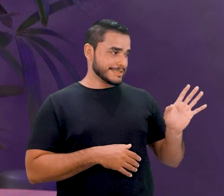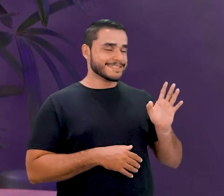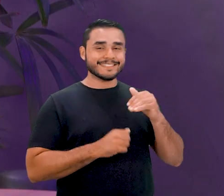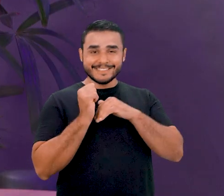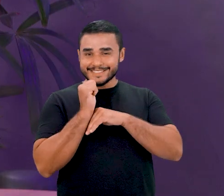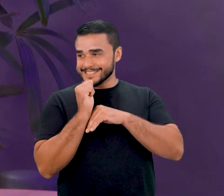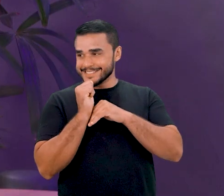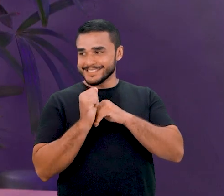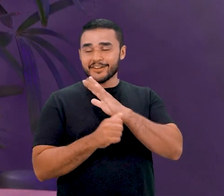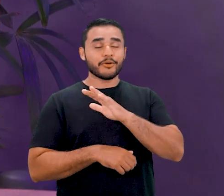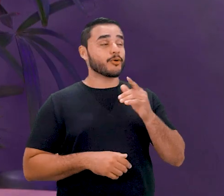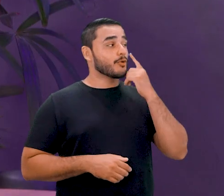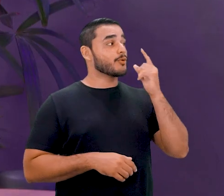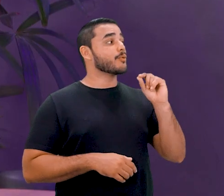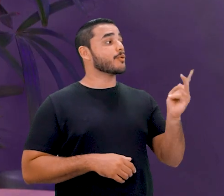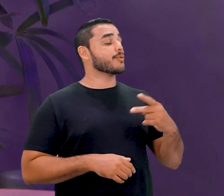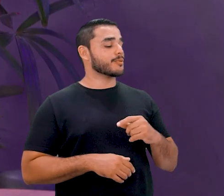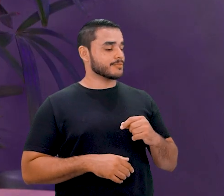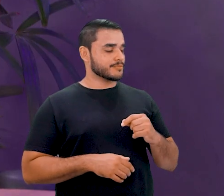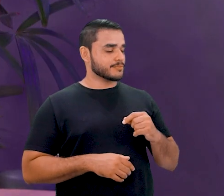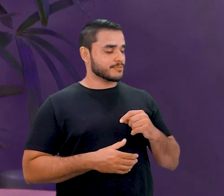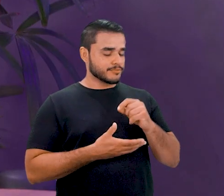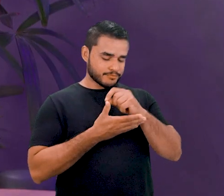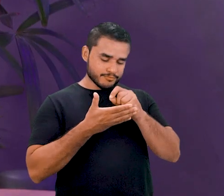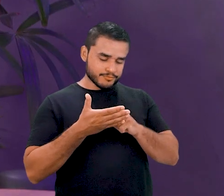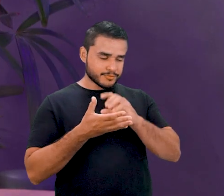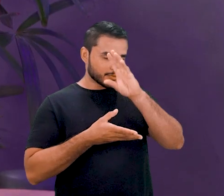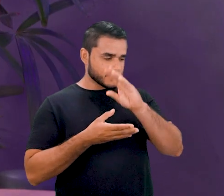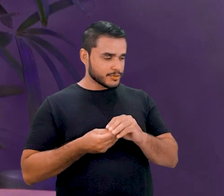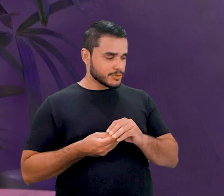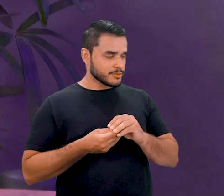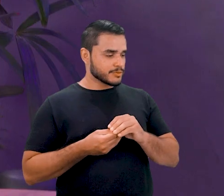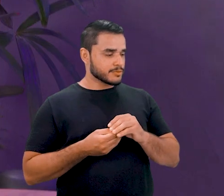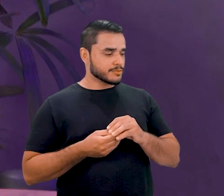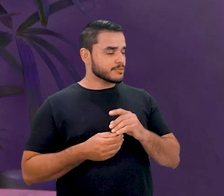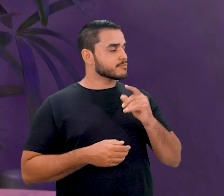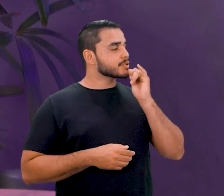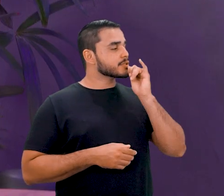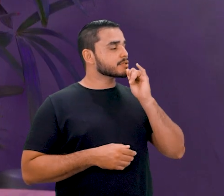fazer aqueles resumos e tinha uns bloquinhos que a gente comprava para poder fazer,